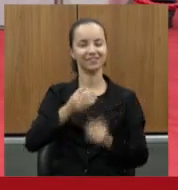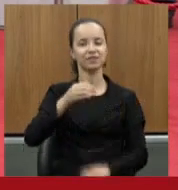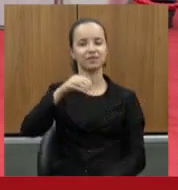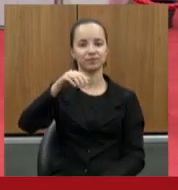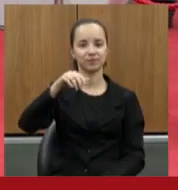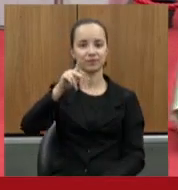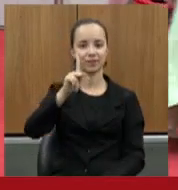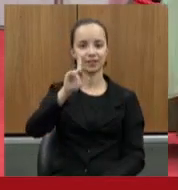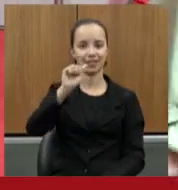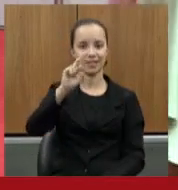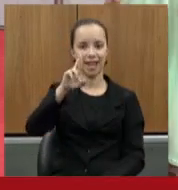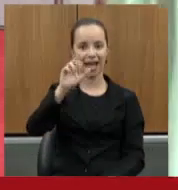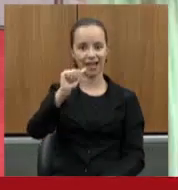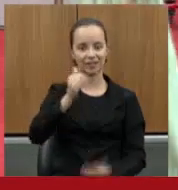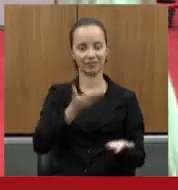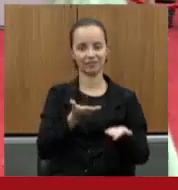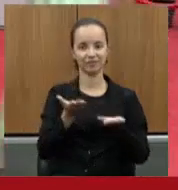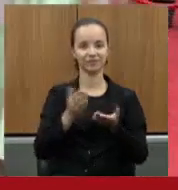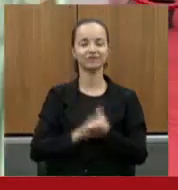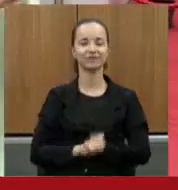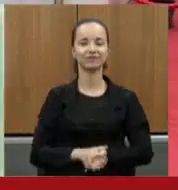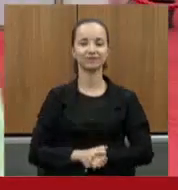Biondini.